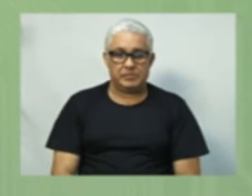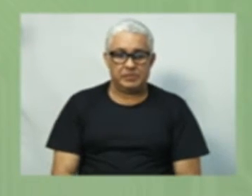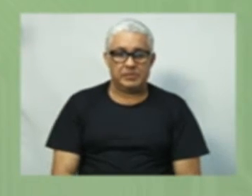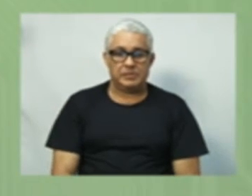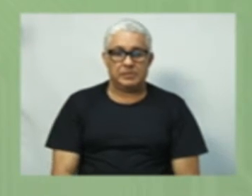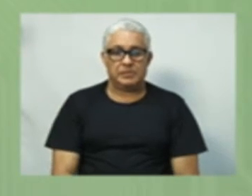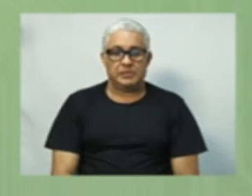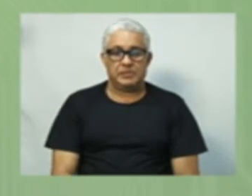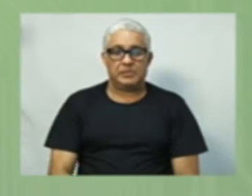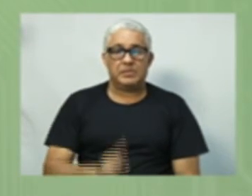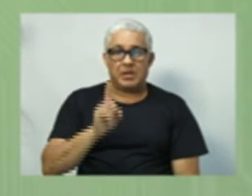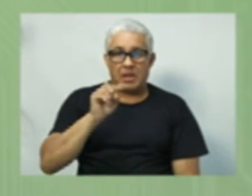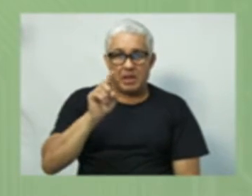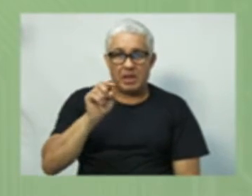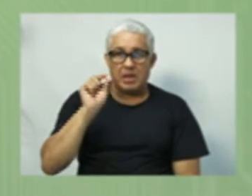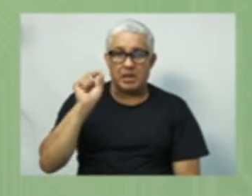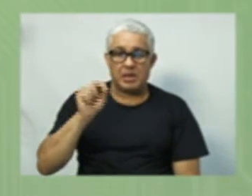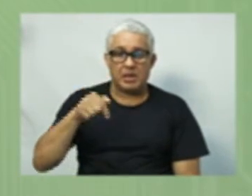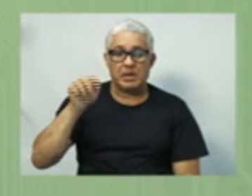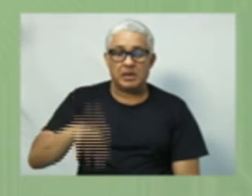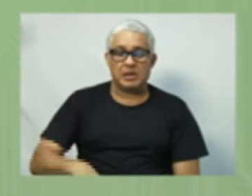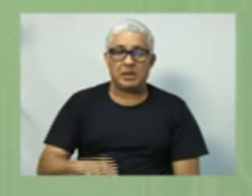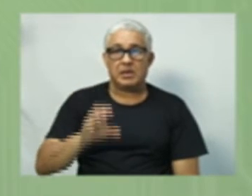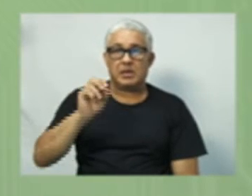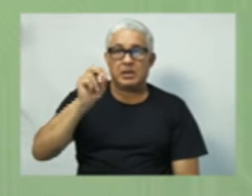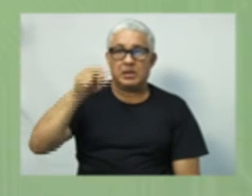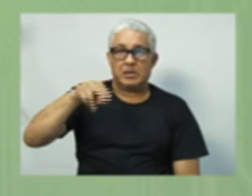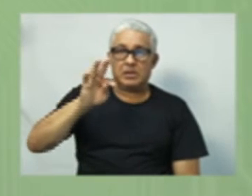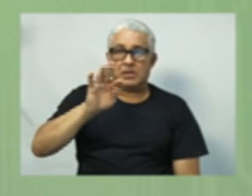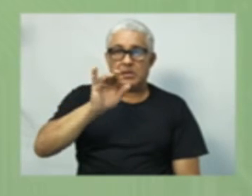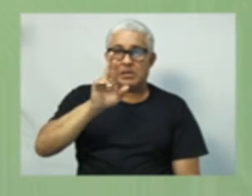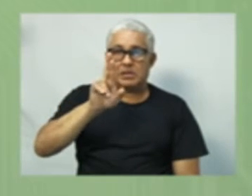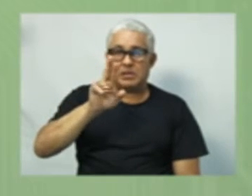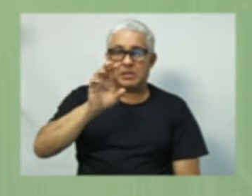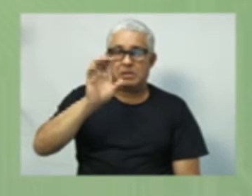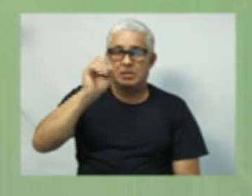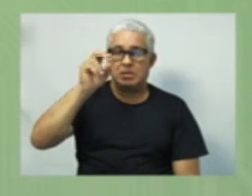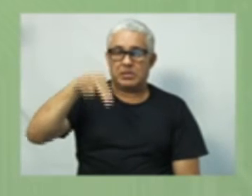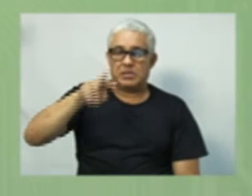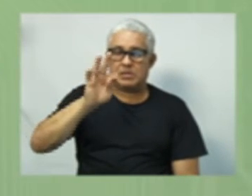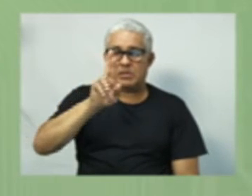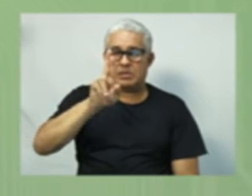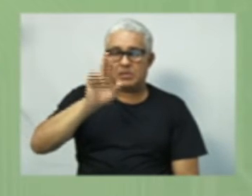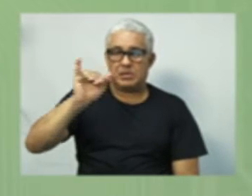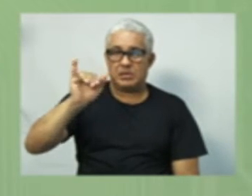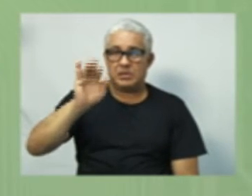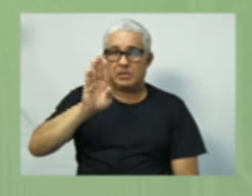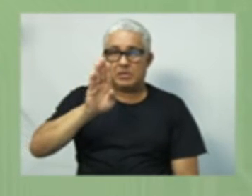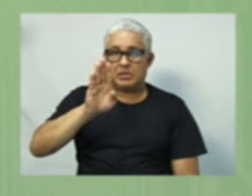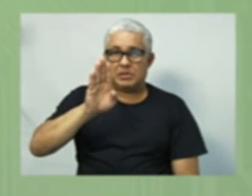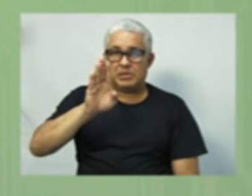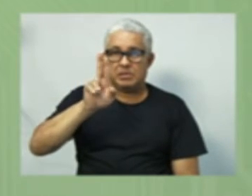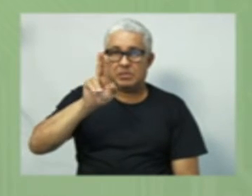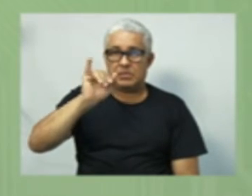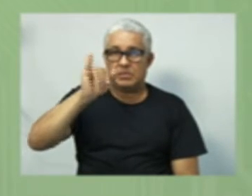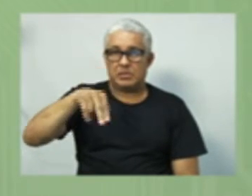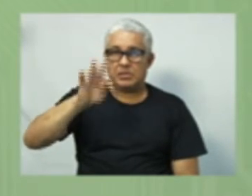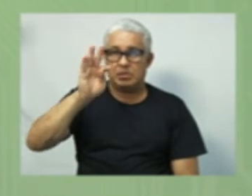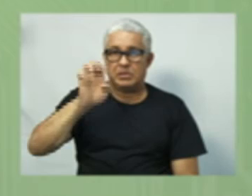pagar nesse caso é o contribuinte. Então, quem paga o imposto é o